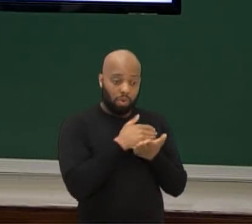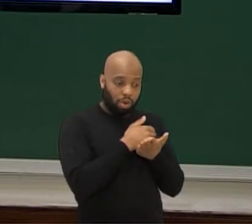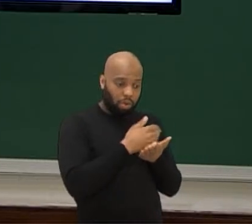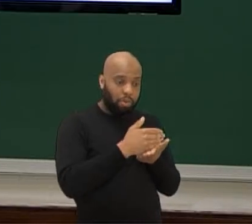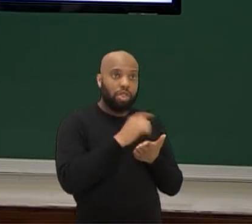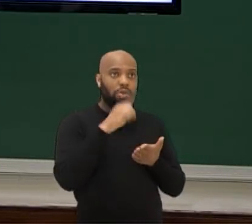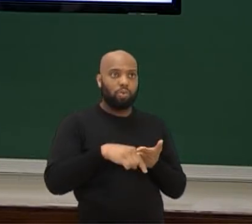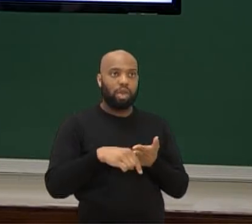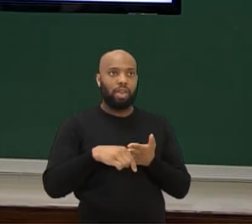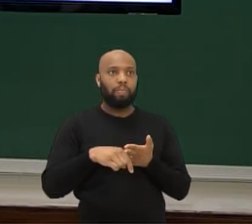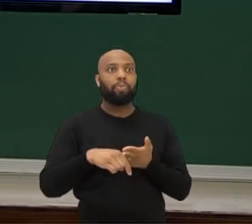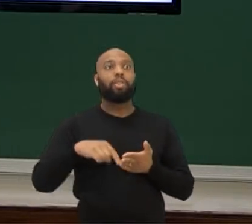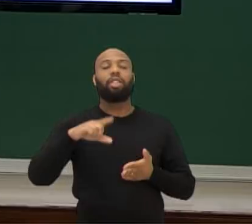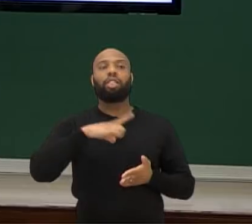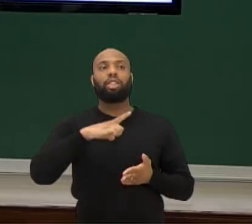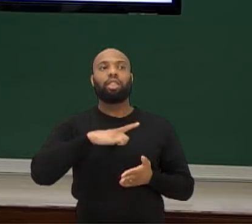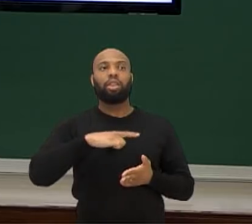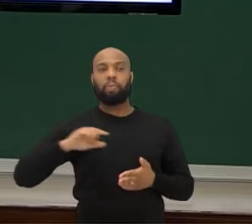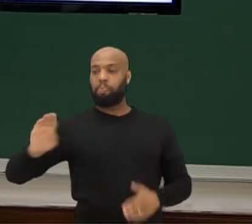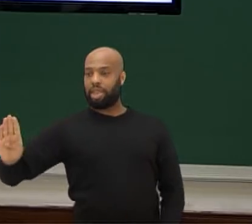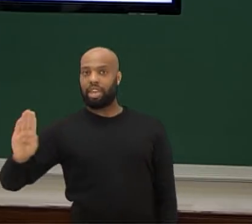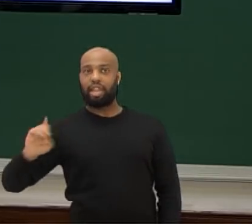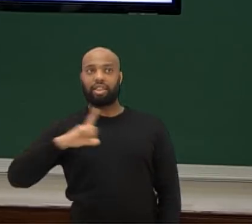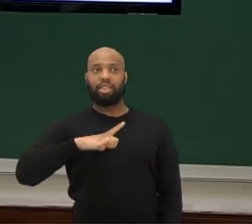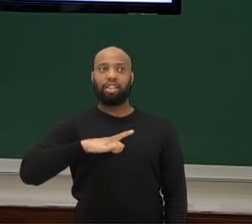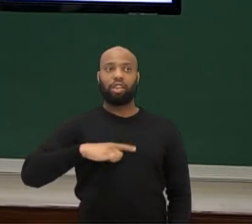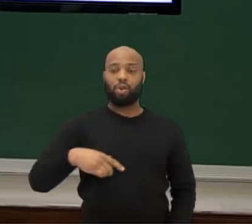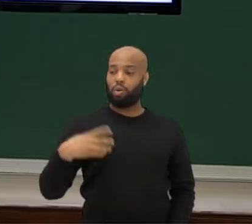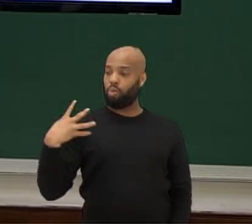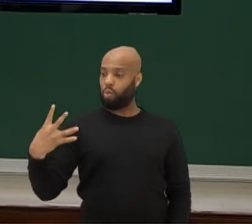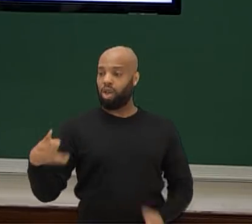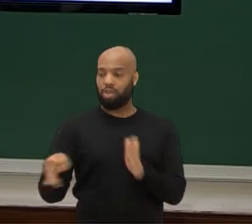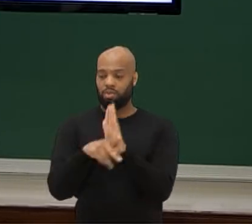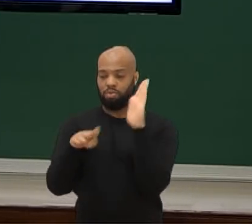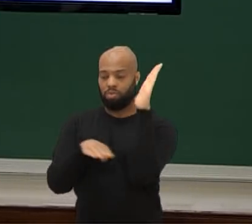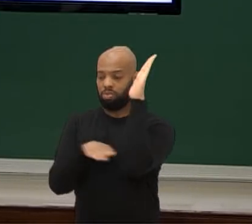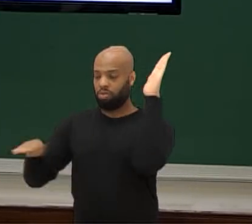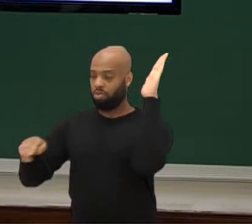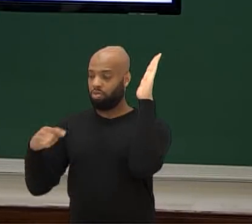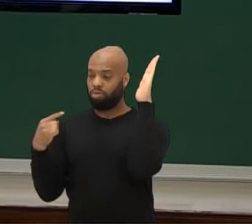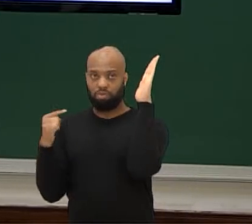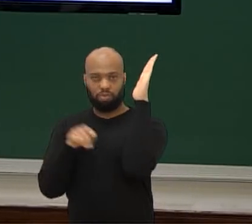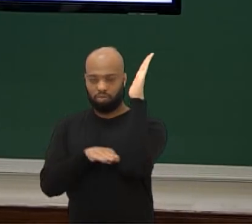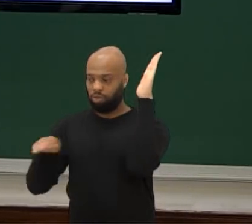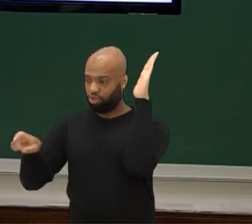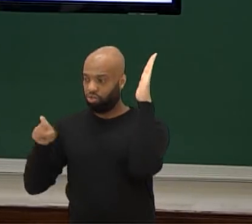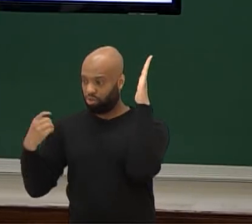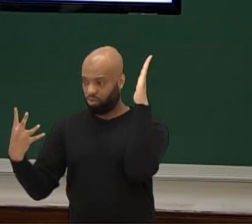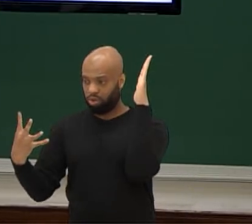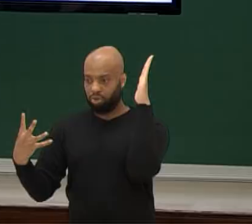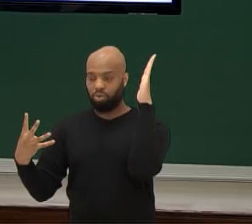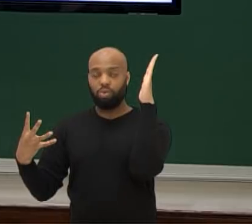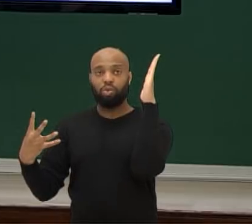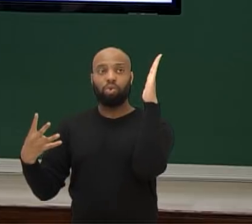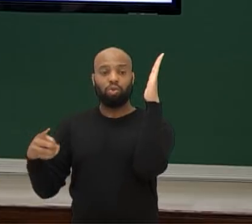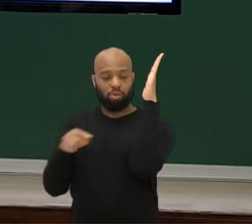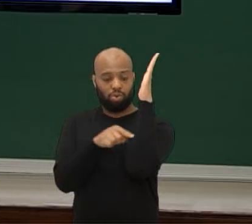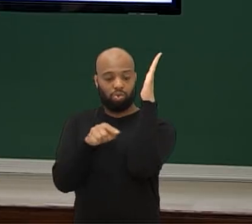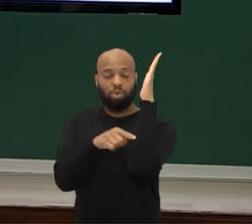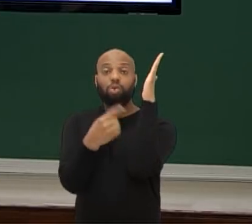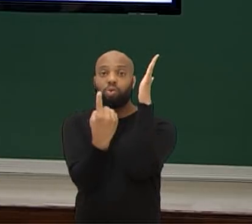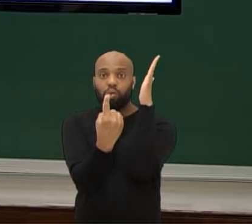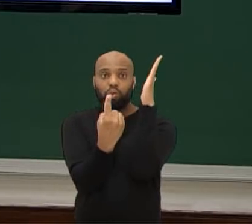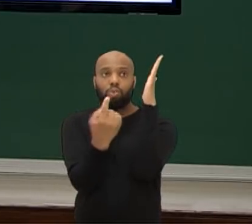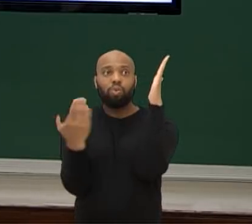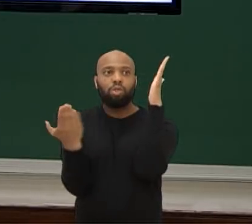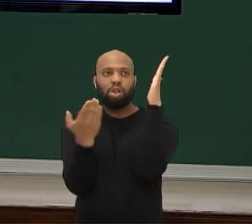seria a letra D aqui, ela fica no 4 do eixo X e 1 do eixo Y. Já a letra